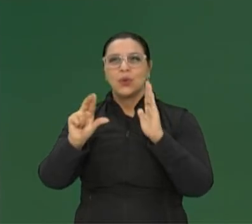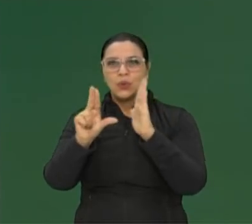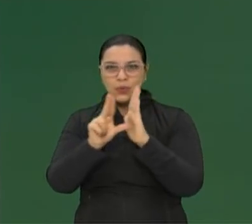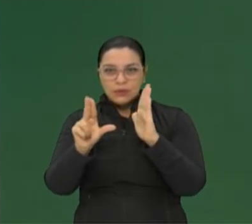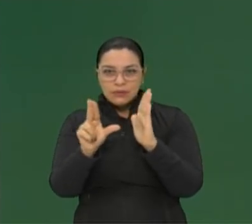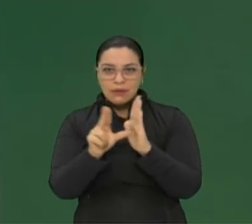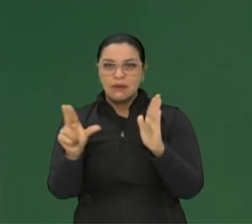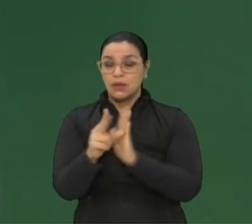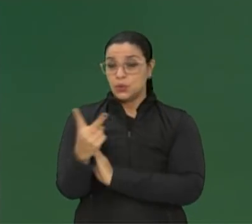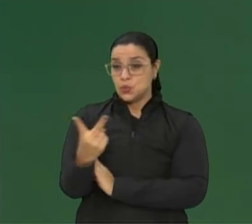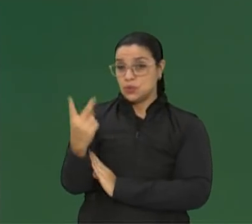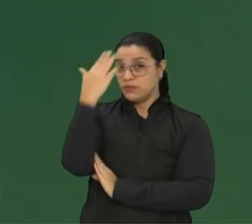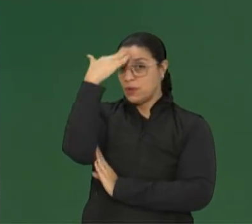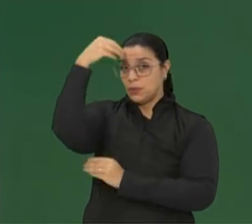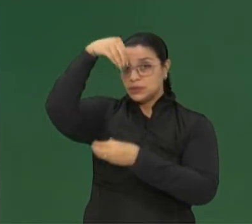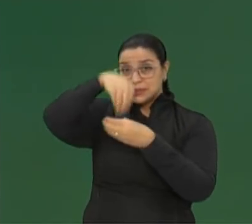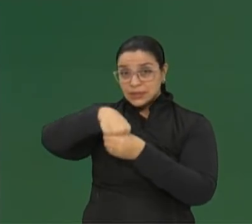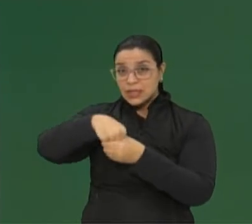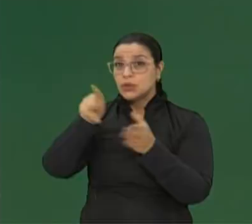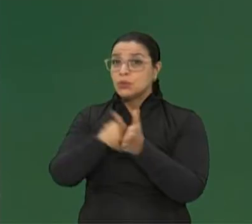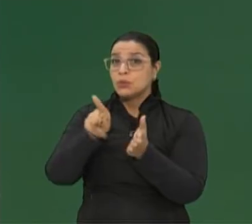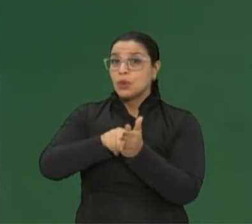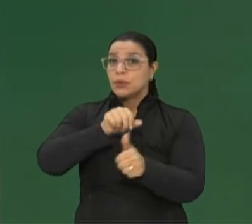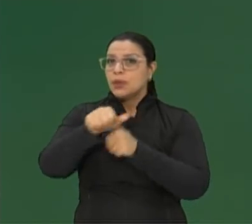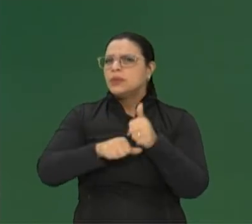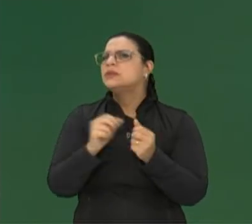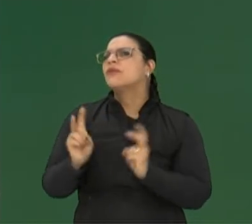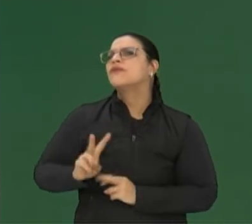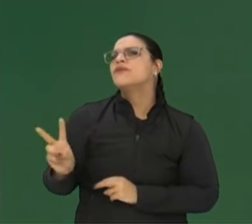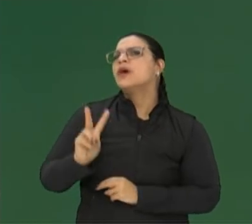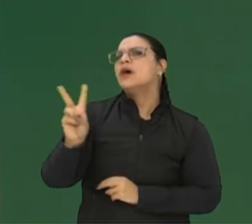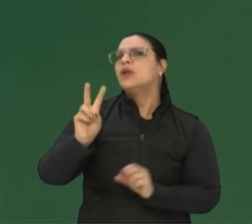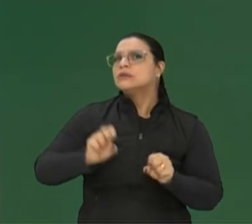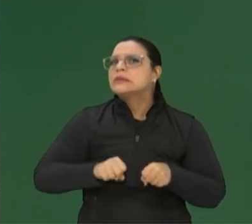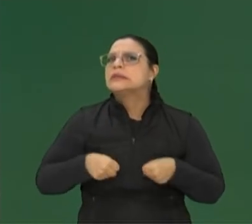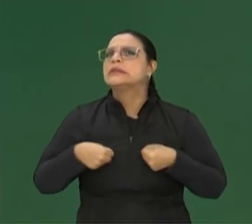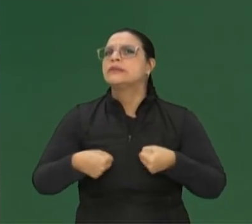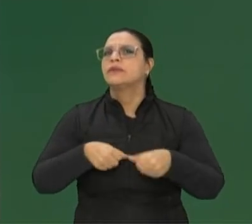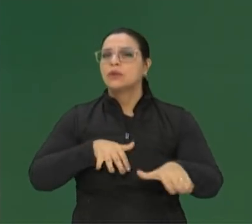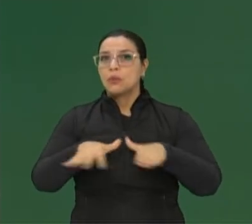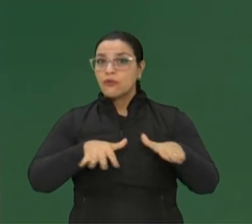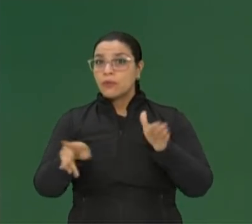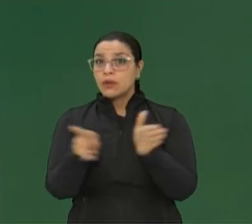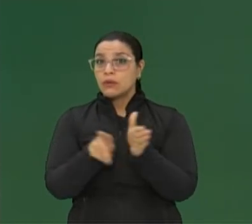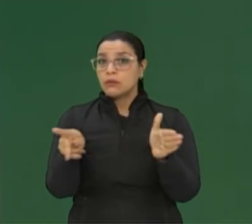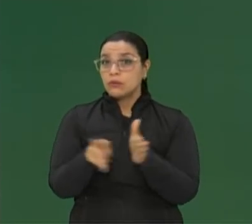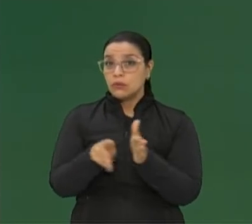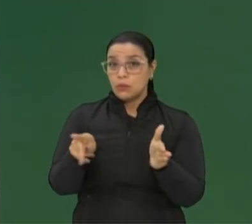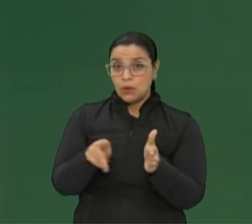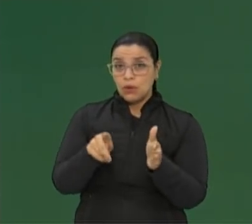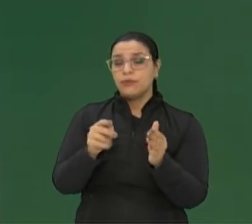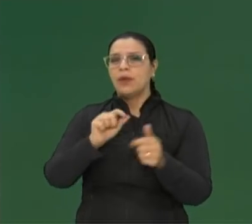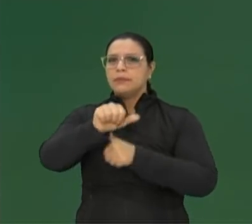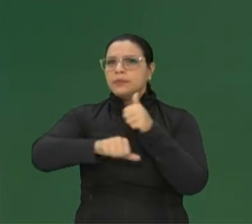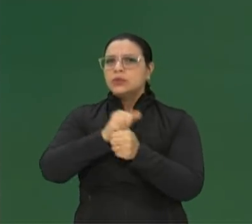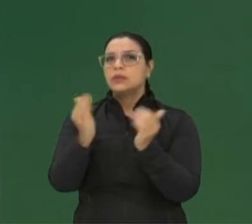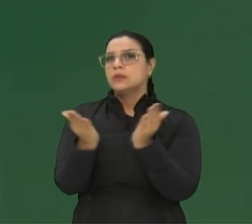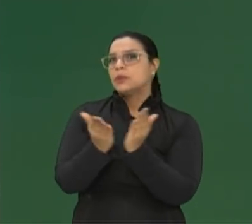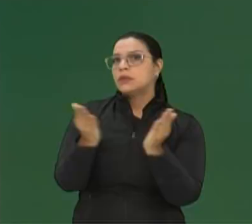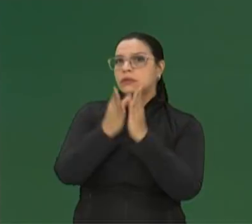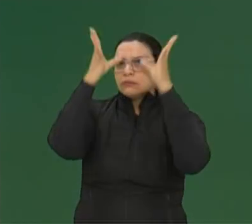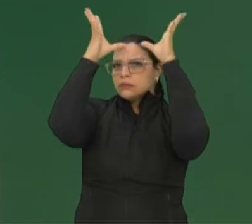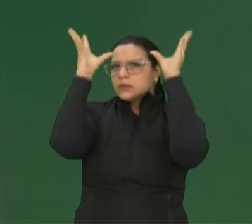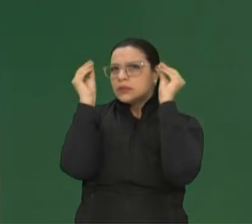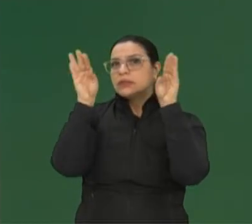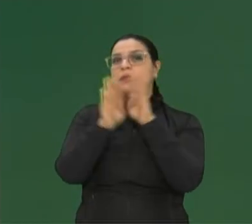reforma protestante, tá? Então, quais foram os valores defendidos pelo movimento da reforma protestante, promovido por Lutero e